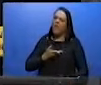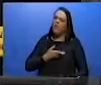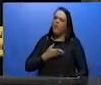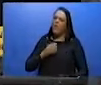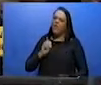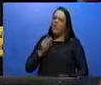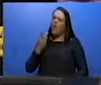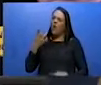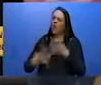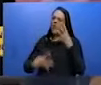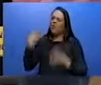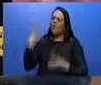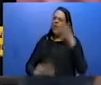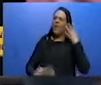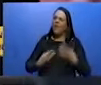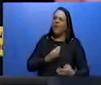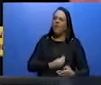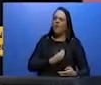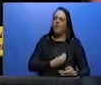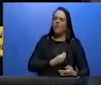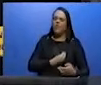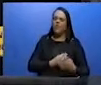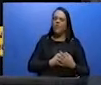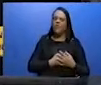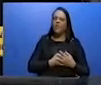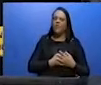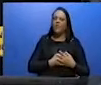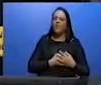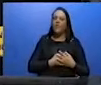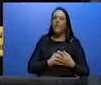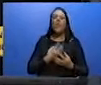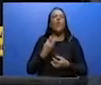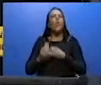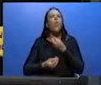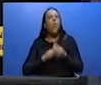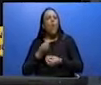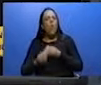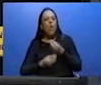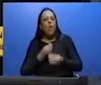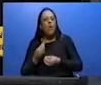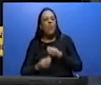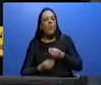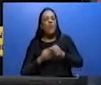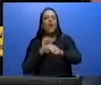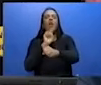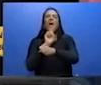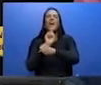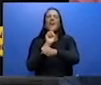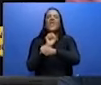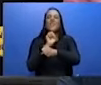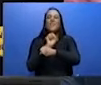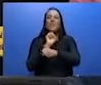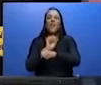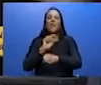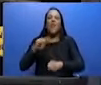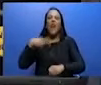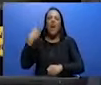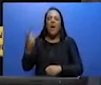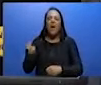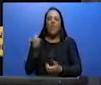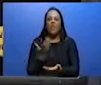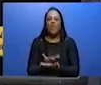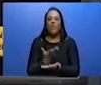Quem será? Como essa história vai continuar? Aguardem a próxima